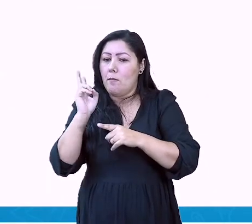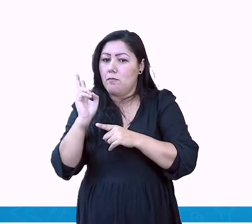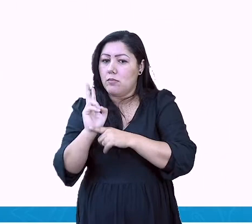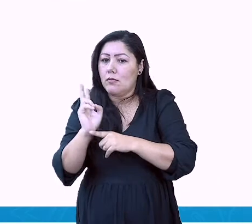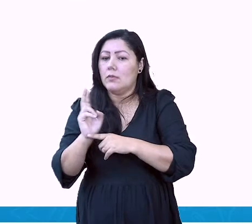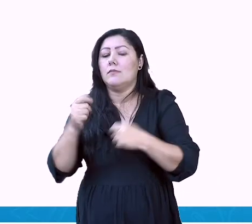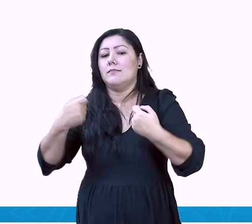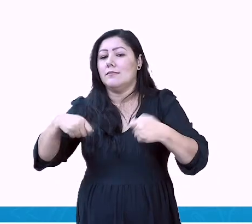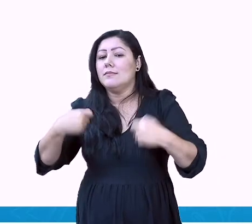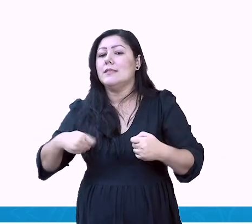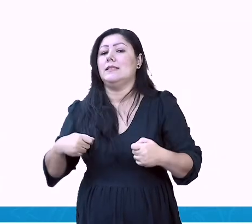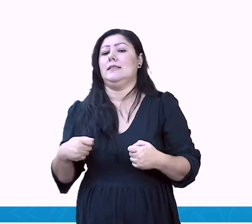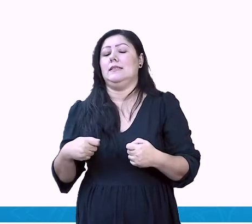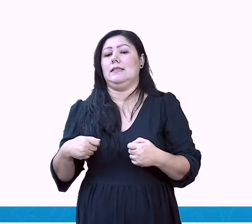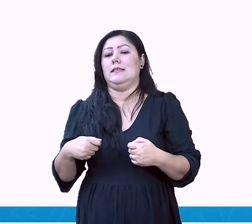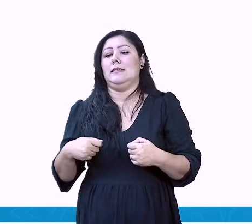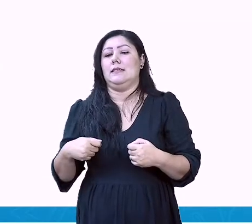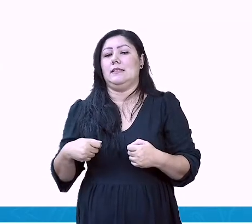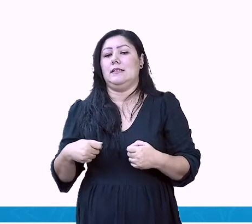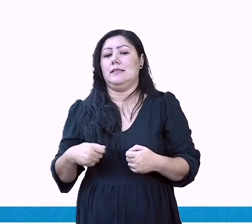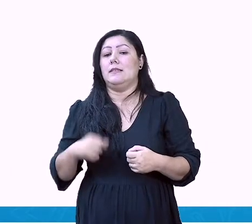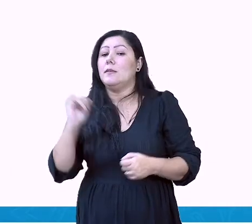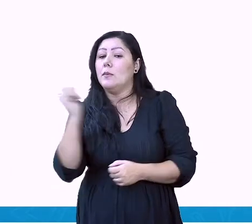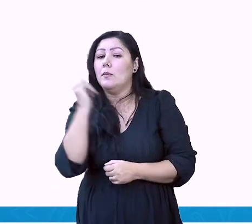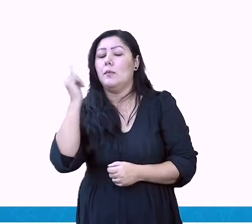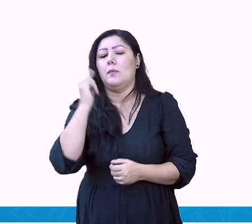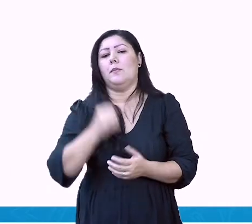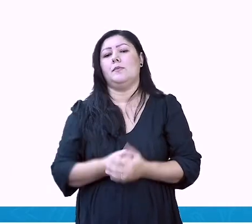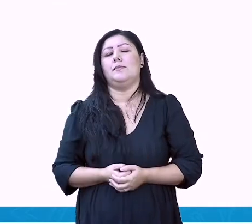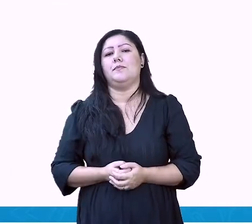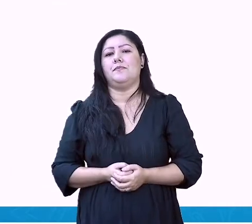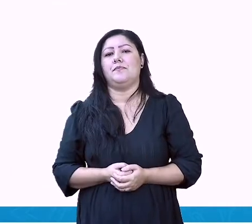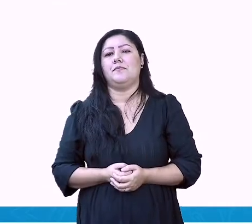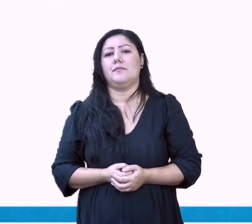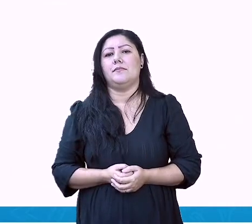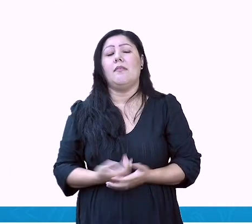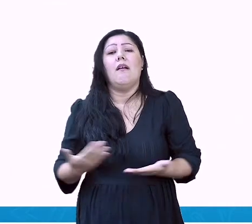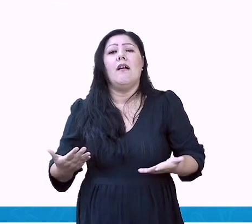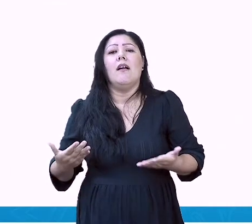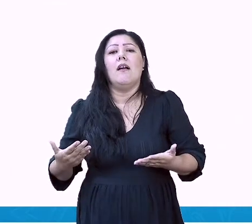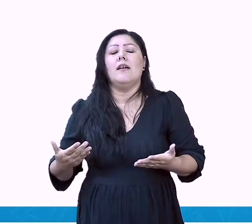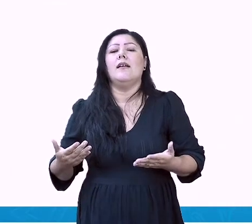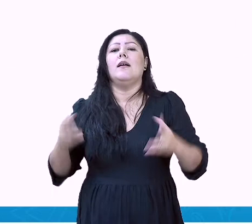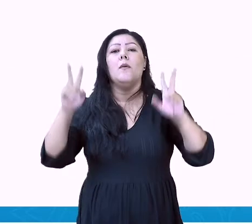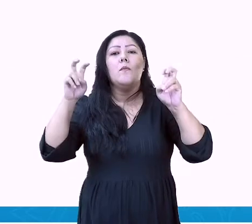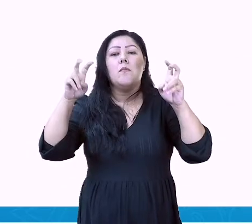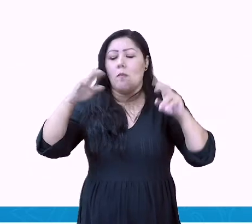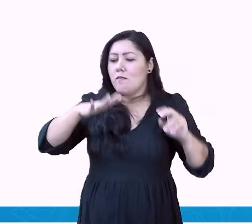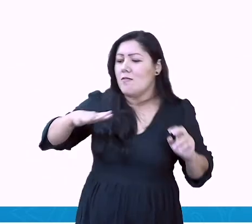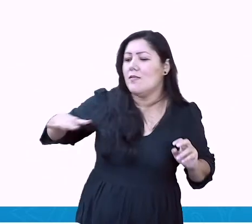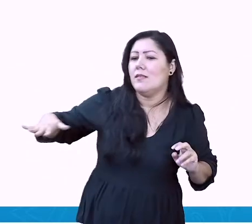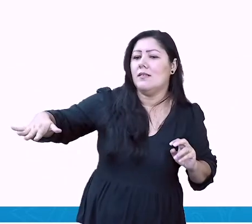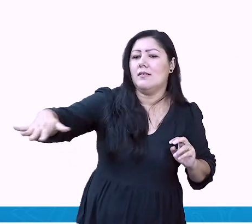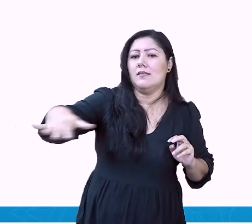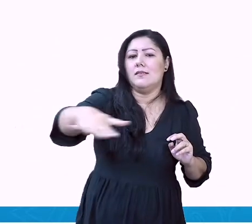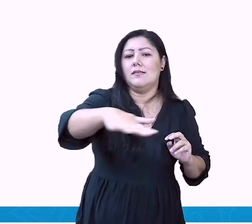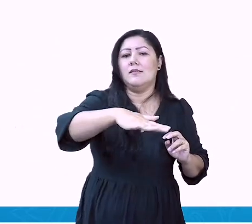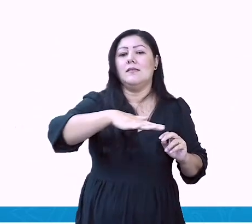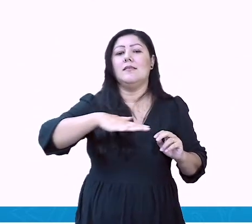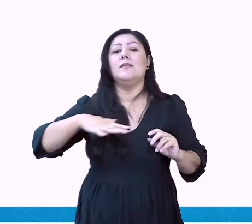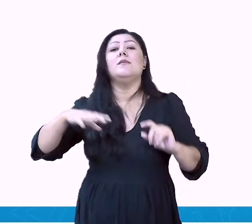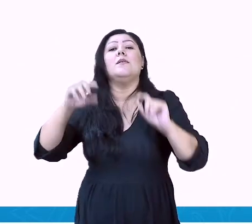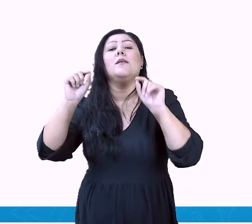necessidade, tá? Dessa região. E os campos? Os campos